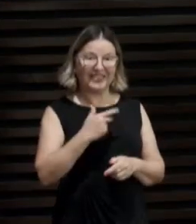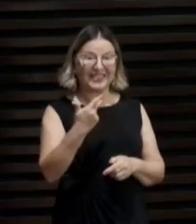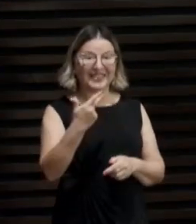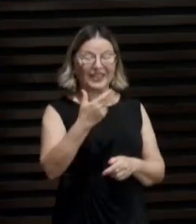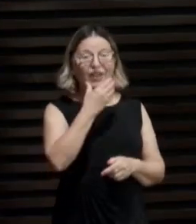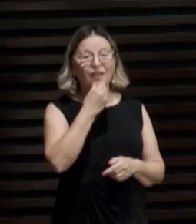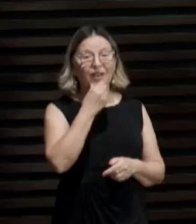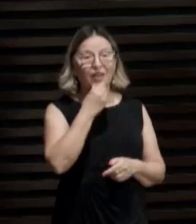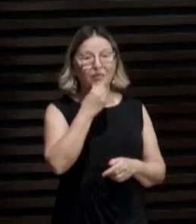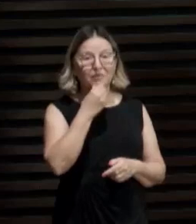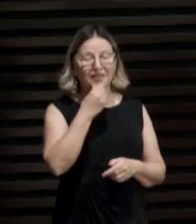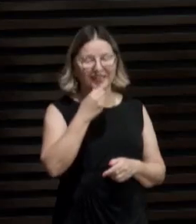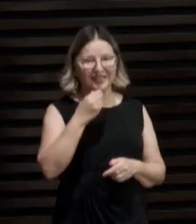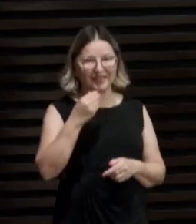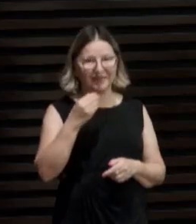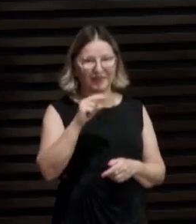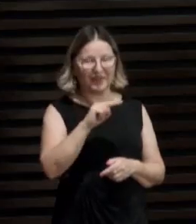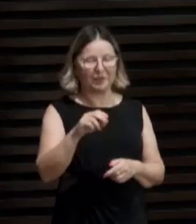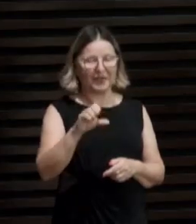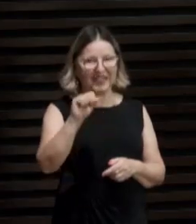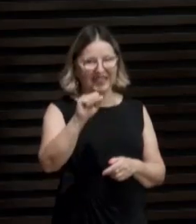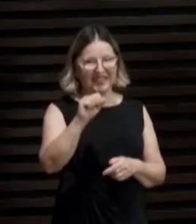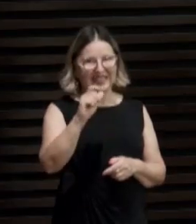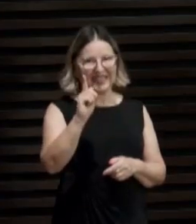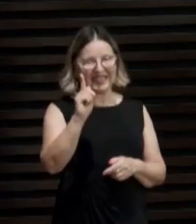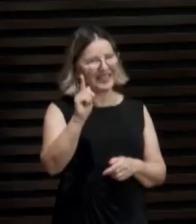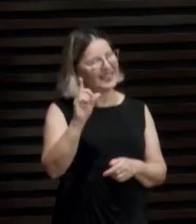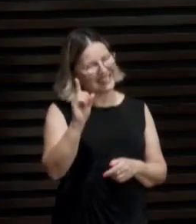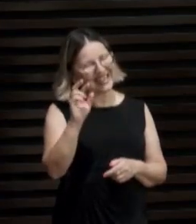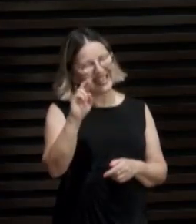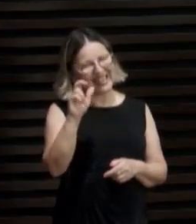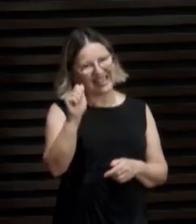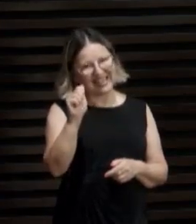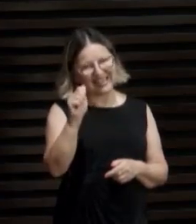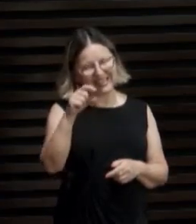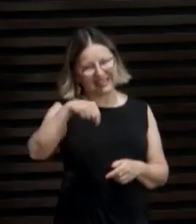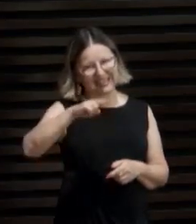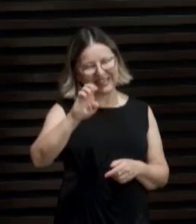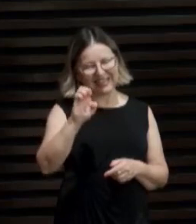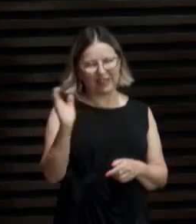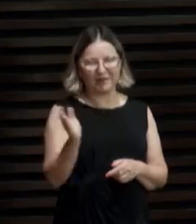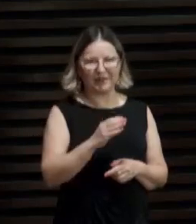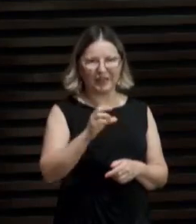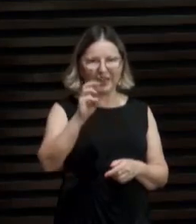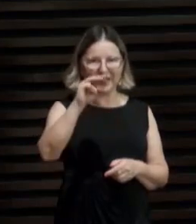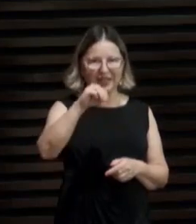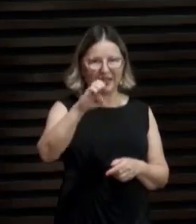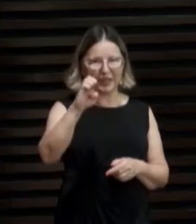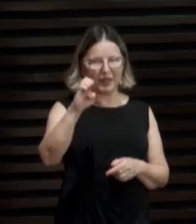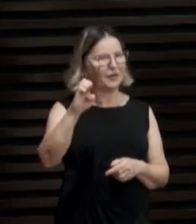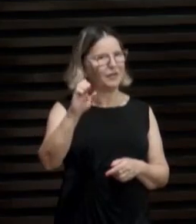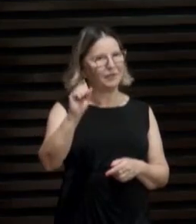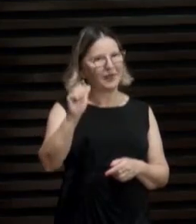homens chamados Sadraque, Mesaque e Abidnego. Esses nomes eles ganharam do